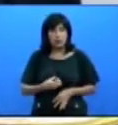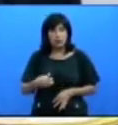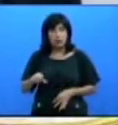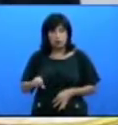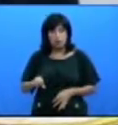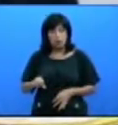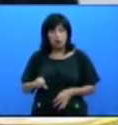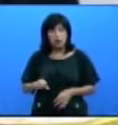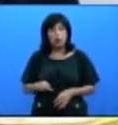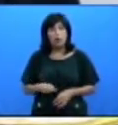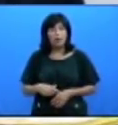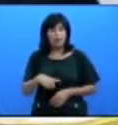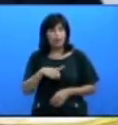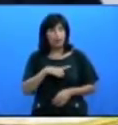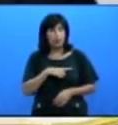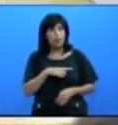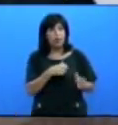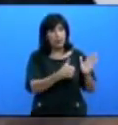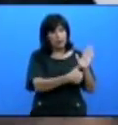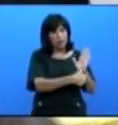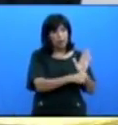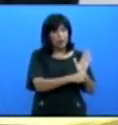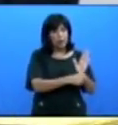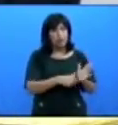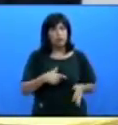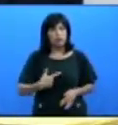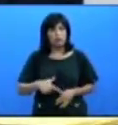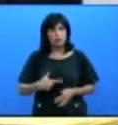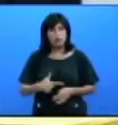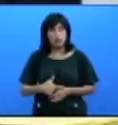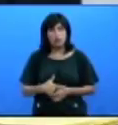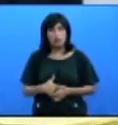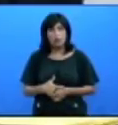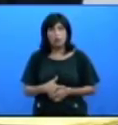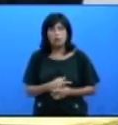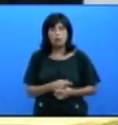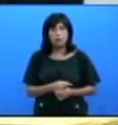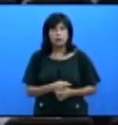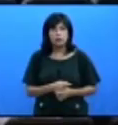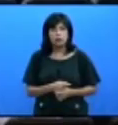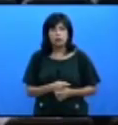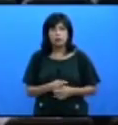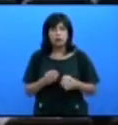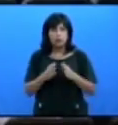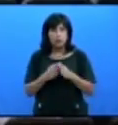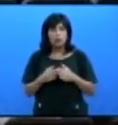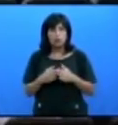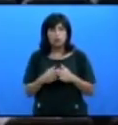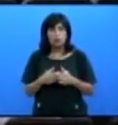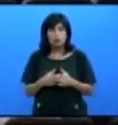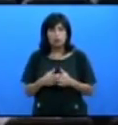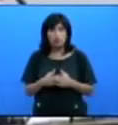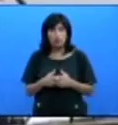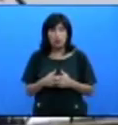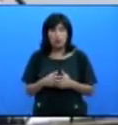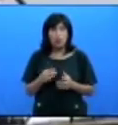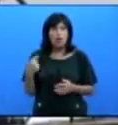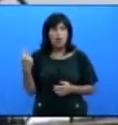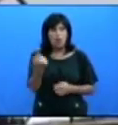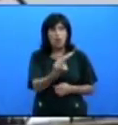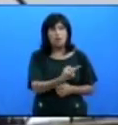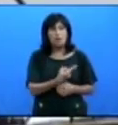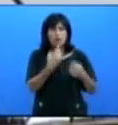2º. Esta lei entra em vigor na data de sua publicação. Consultamos o plenário se considera o presente